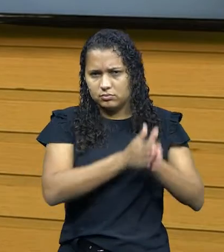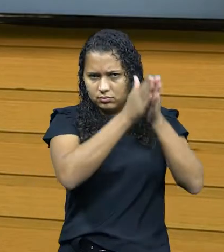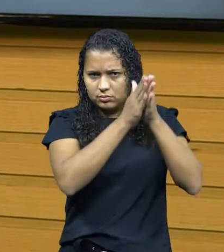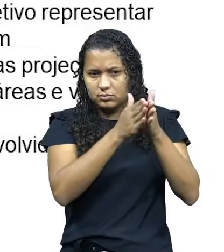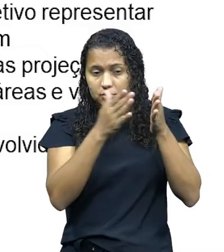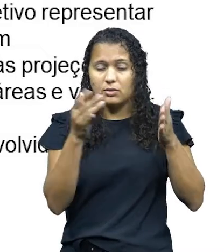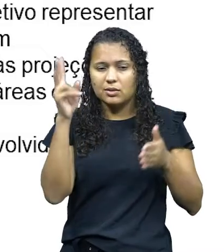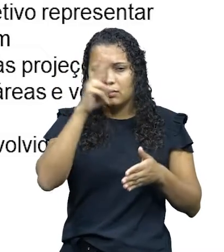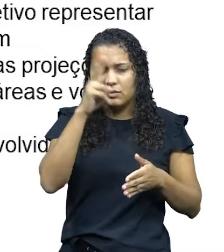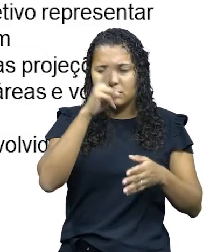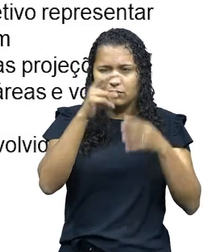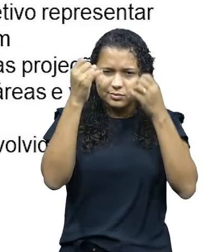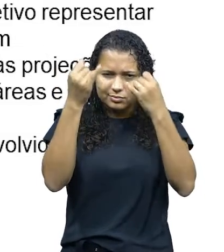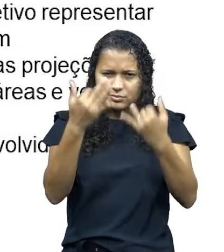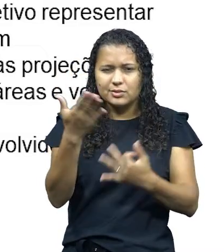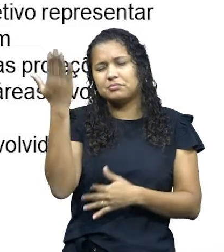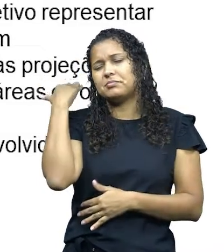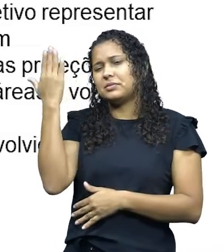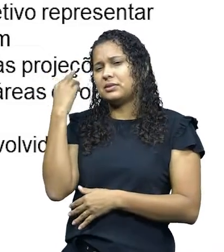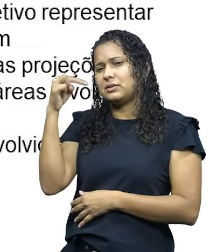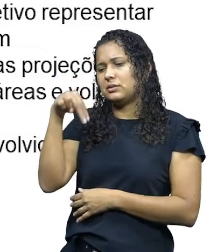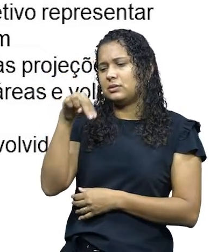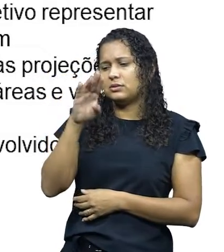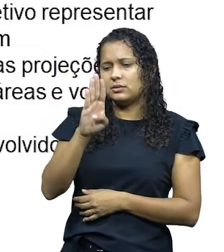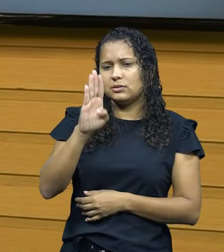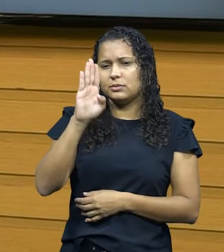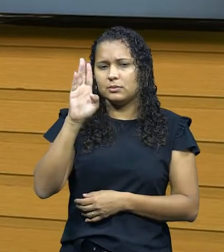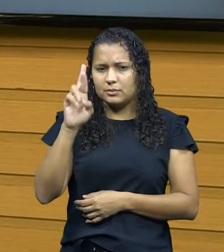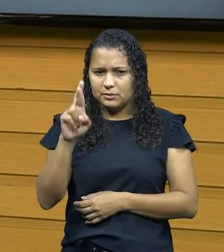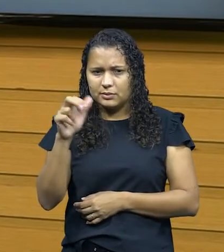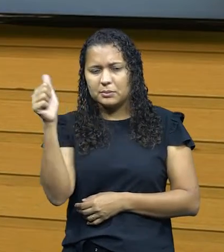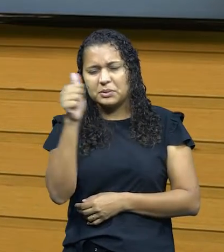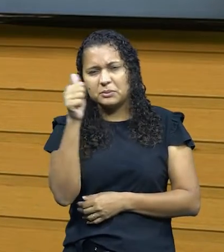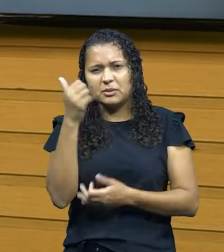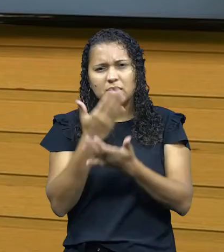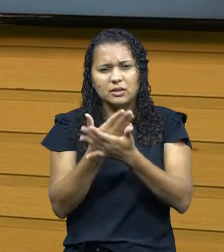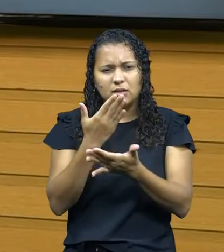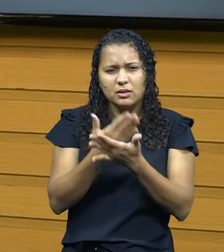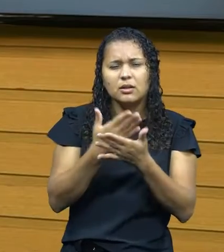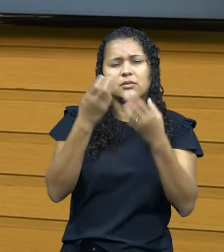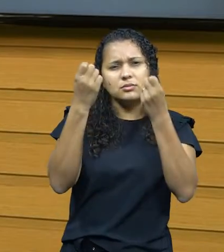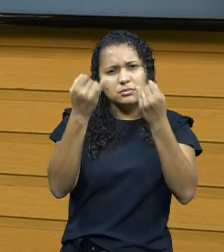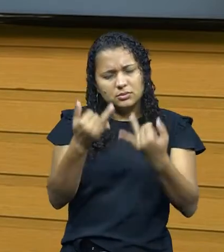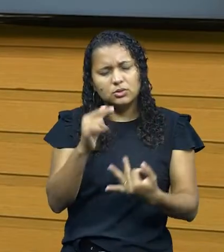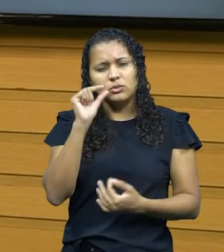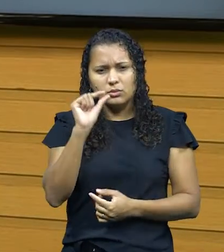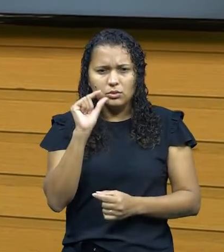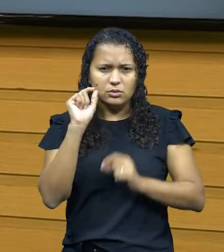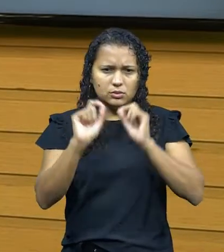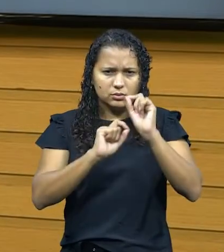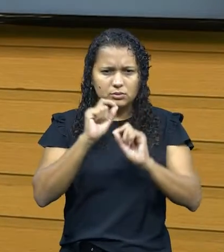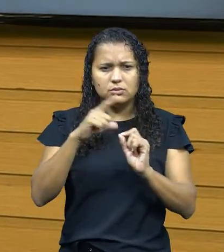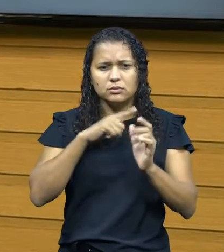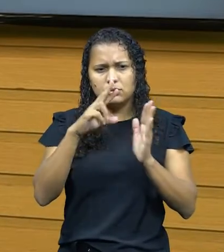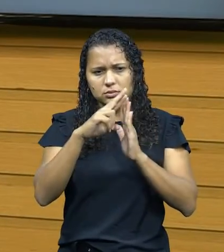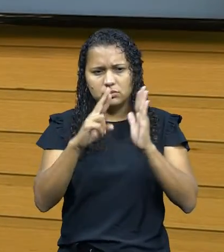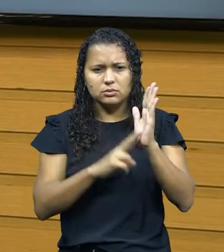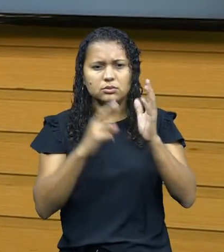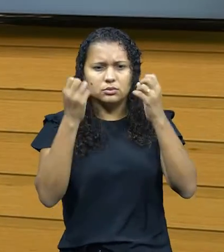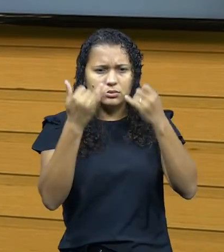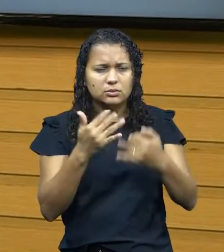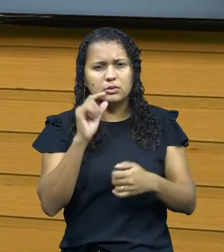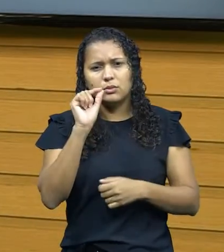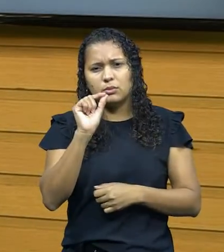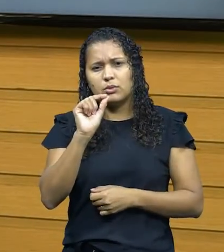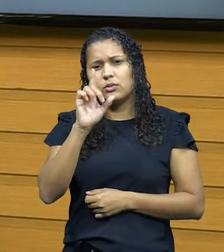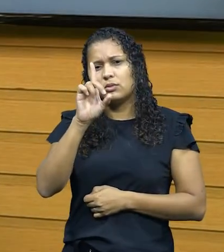horizontal. Lembra que a gente conversou lá na NBR, na nossa primeira aula, a gente já falou um pouquinho sobre as normas e a gente falou